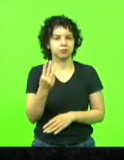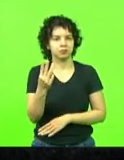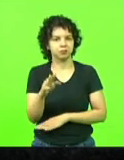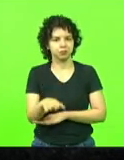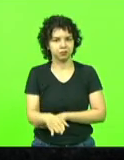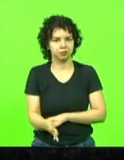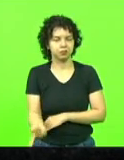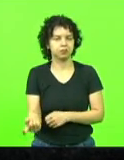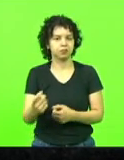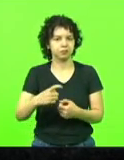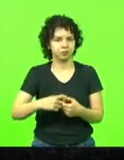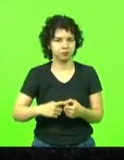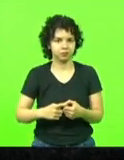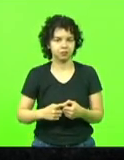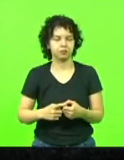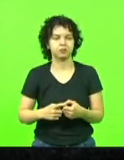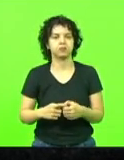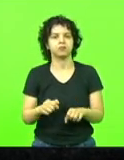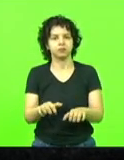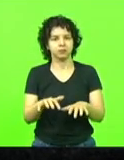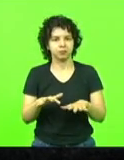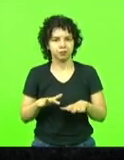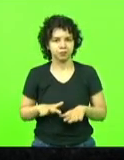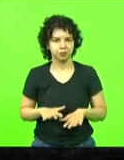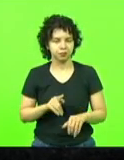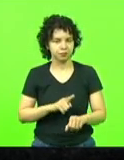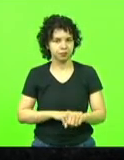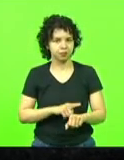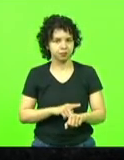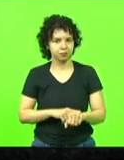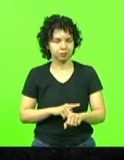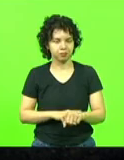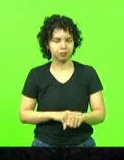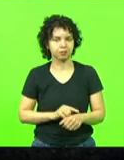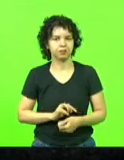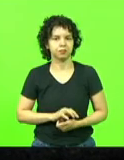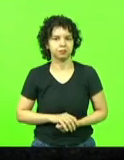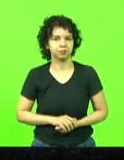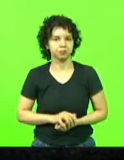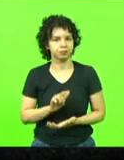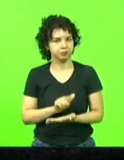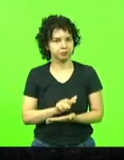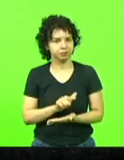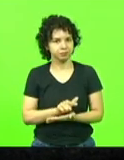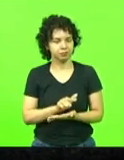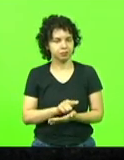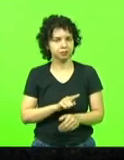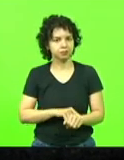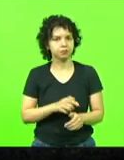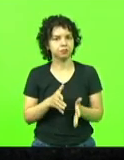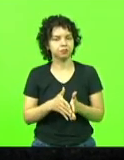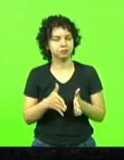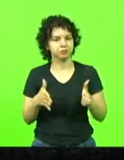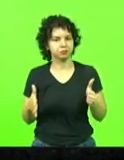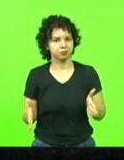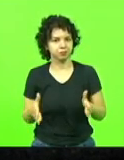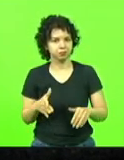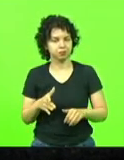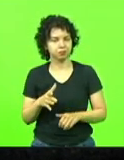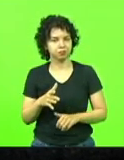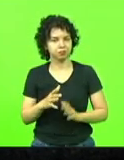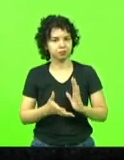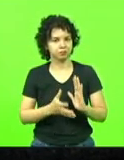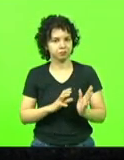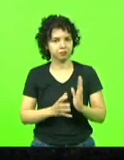presidente adentrou no próximo horário. Grande expediente. Neste horário, destinado aos partidos políticos, fizeram uso da